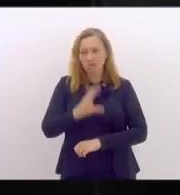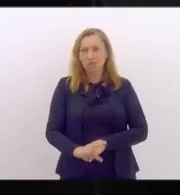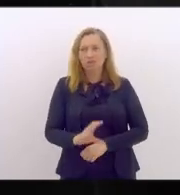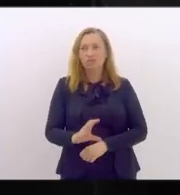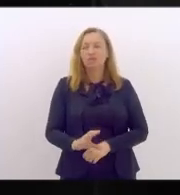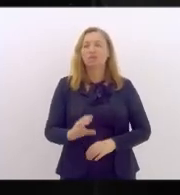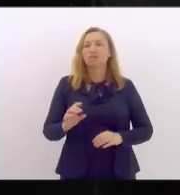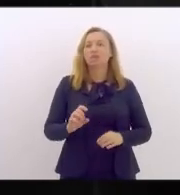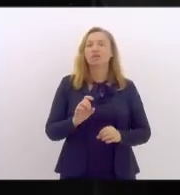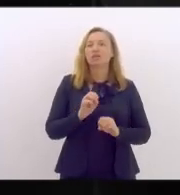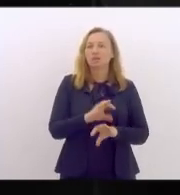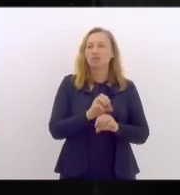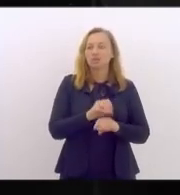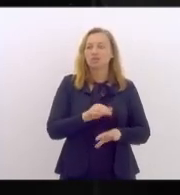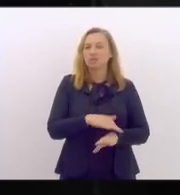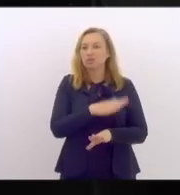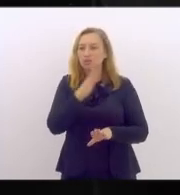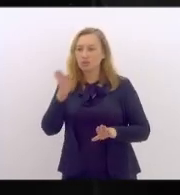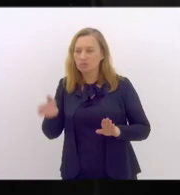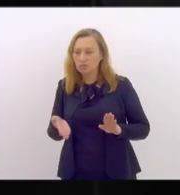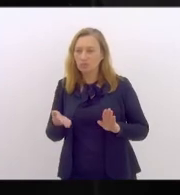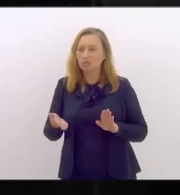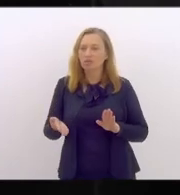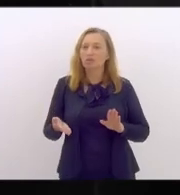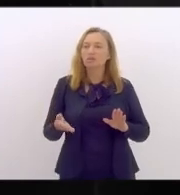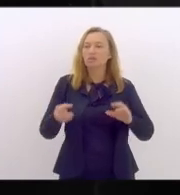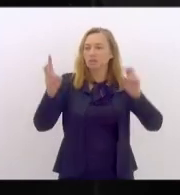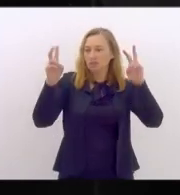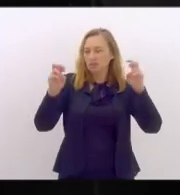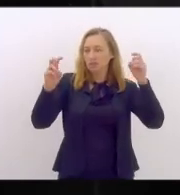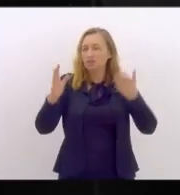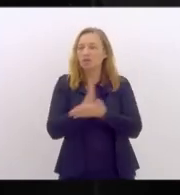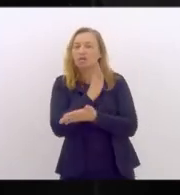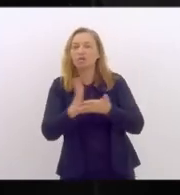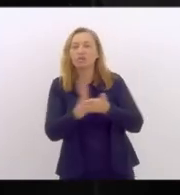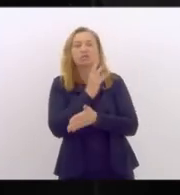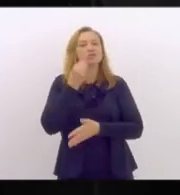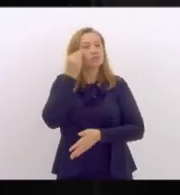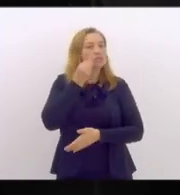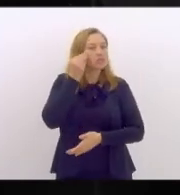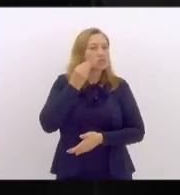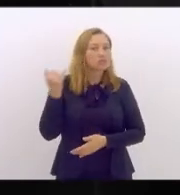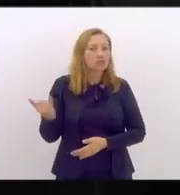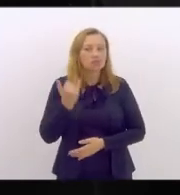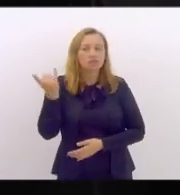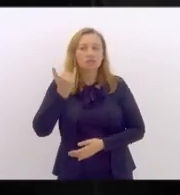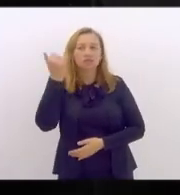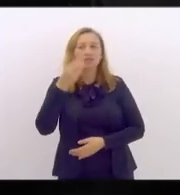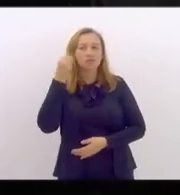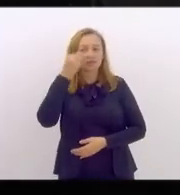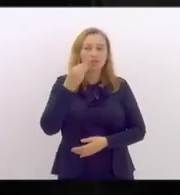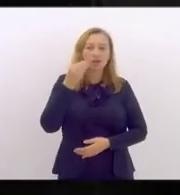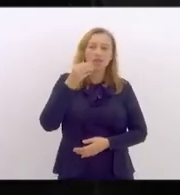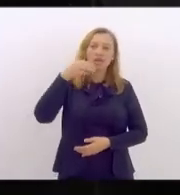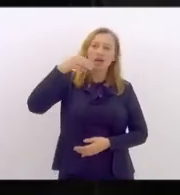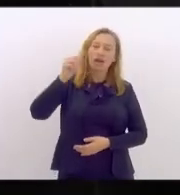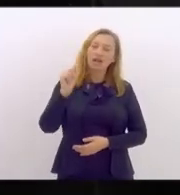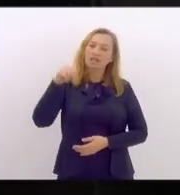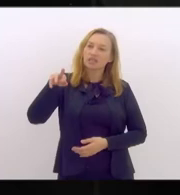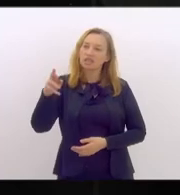educação integral e sobre esse tema nós temos alguns vultos e algumas experiências muito importantes a experiência de Anísio Teixeira na